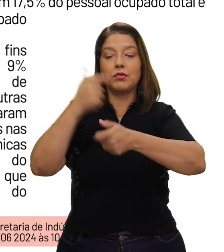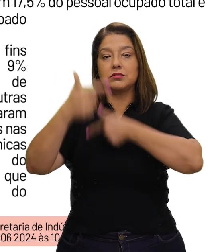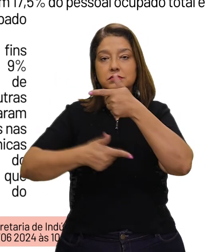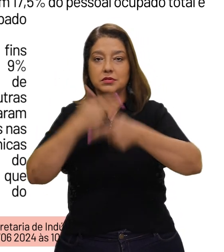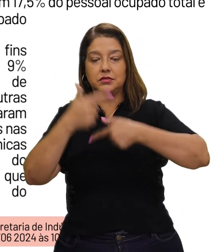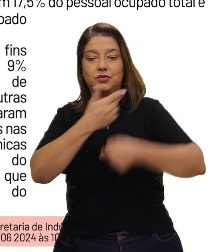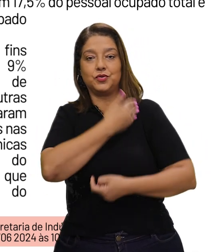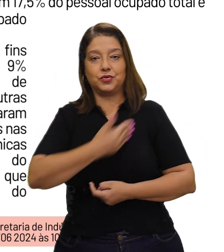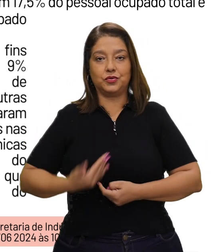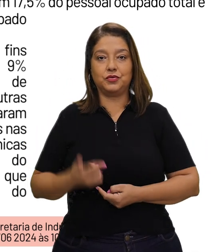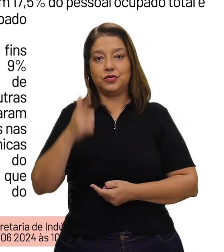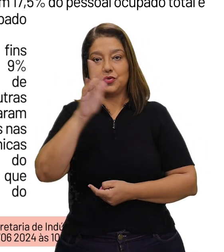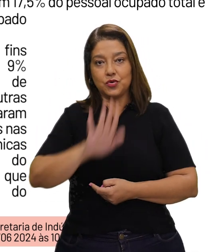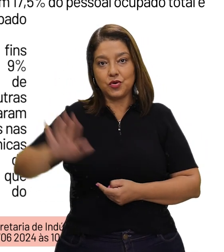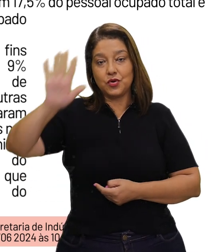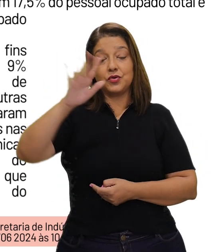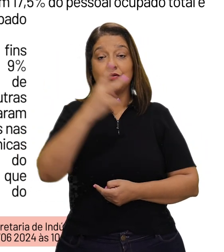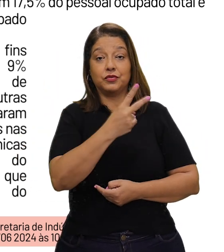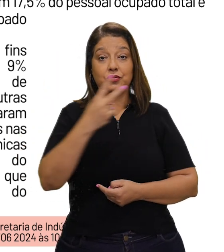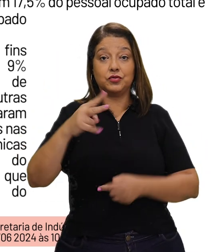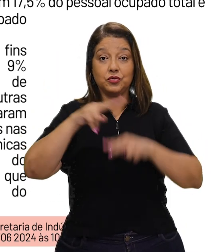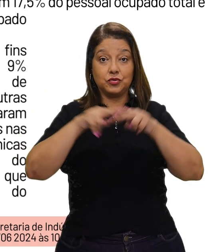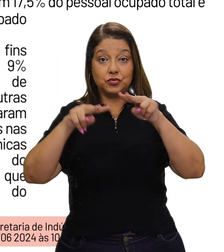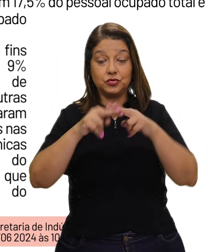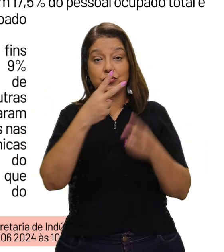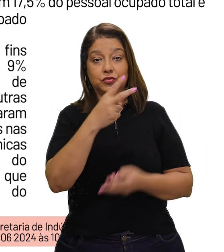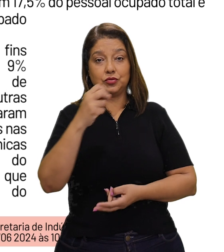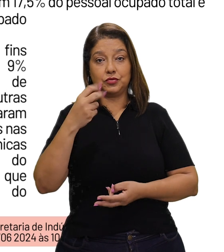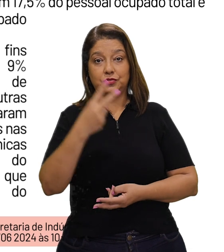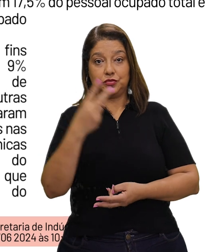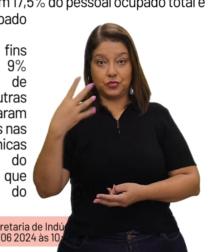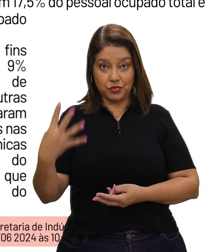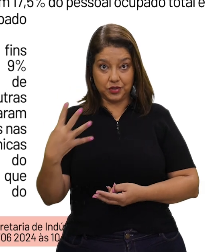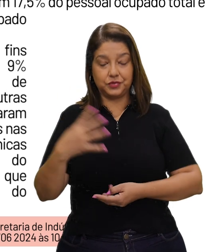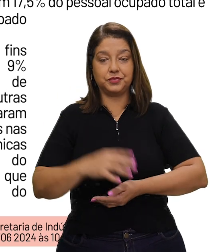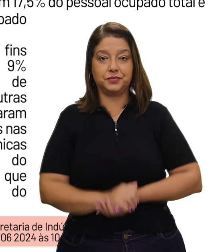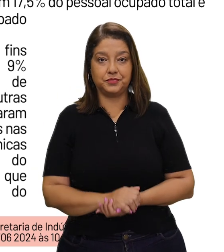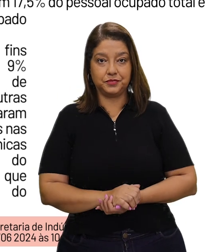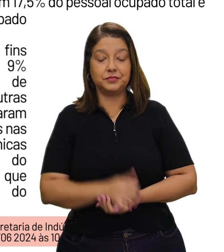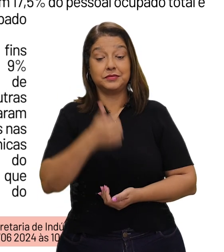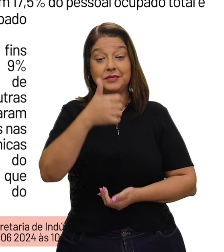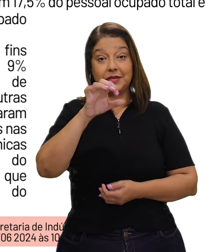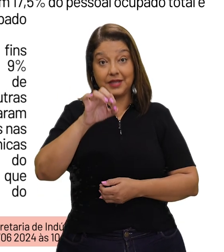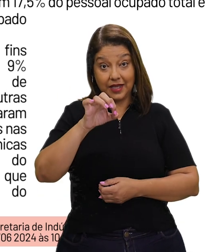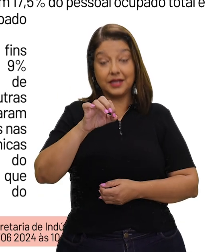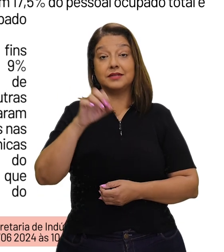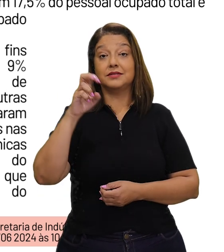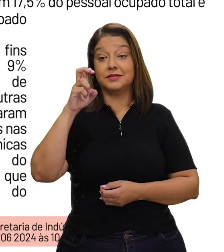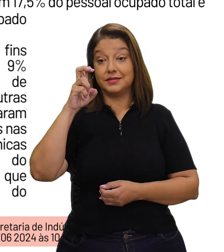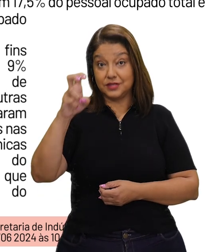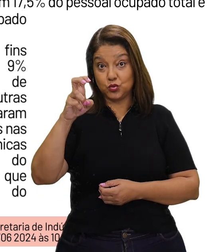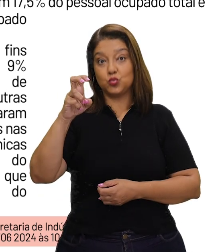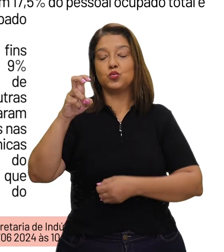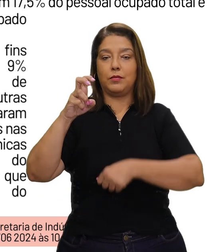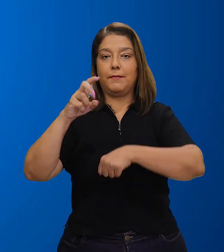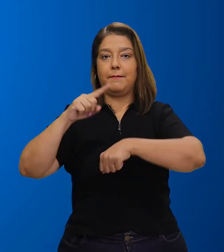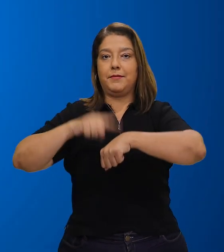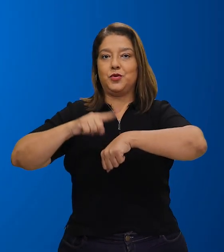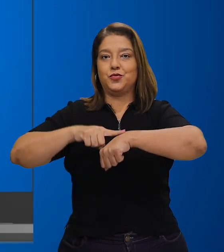de Goiás, 22 de junho de 2024, às 10h13.